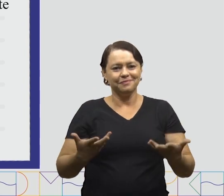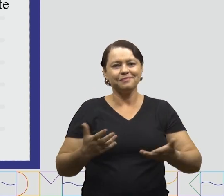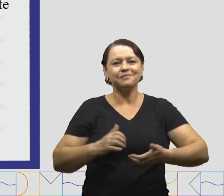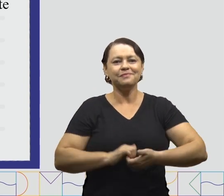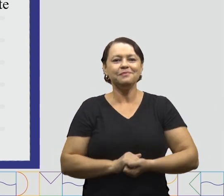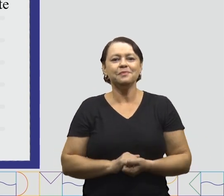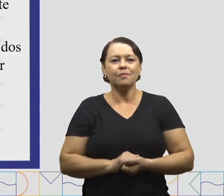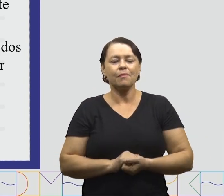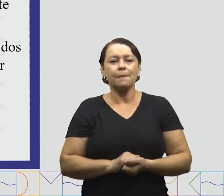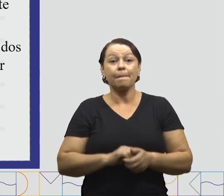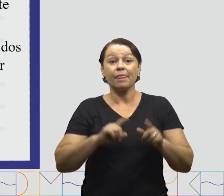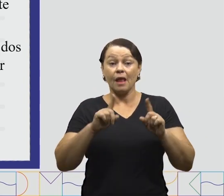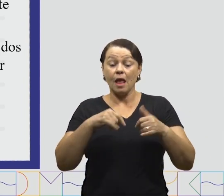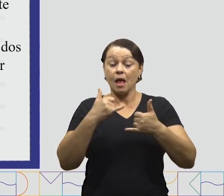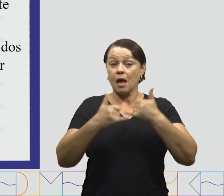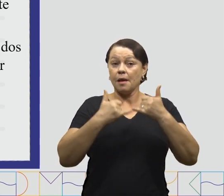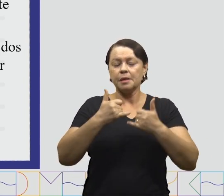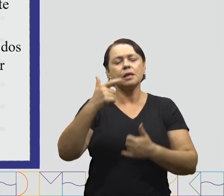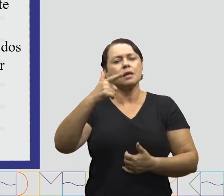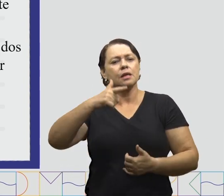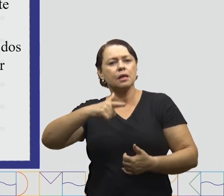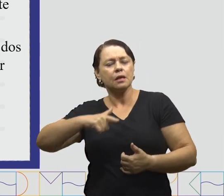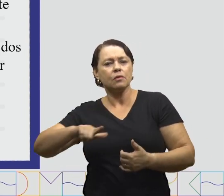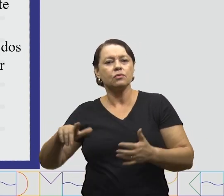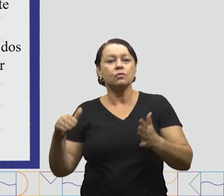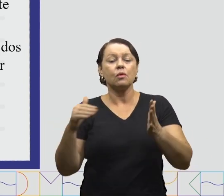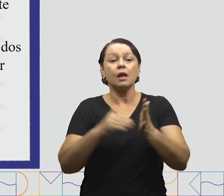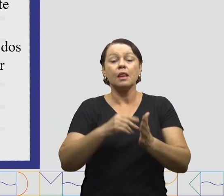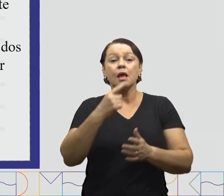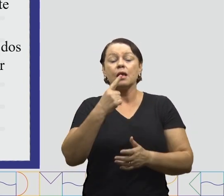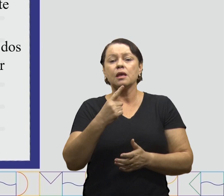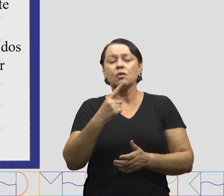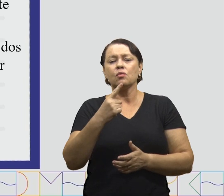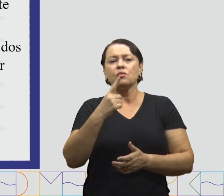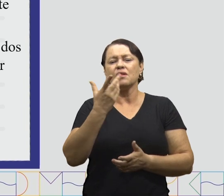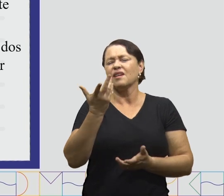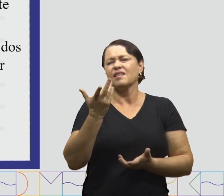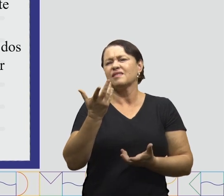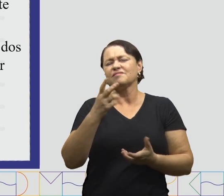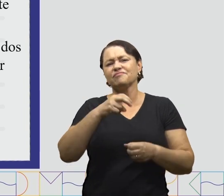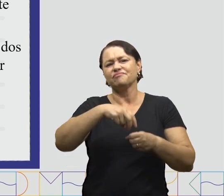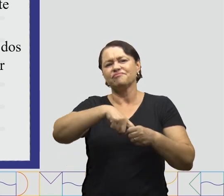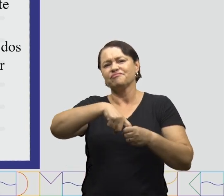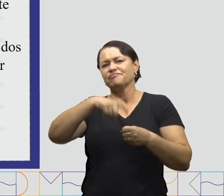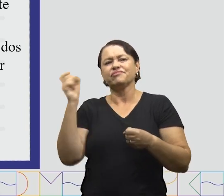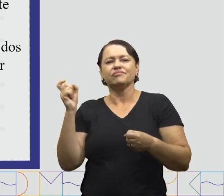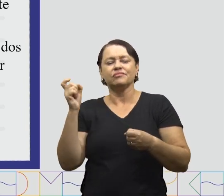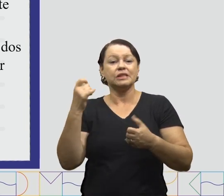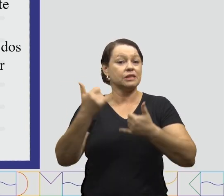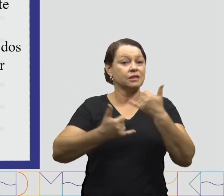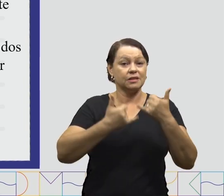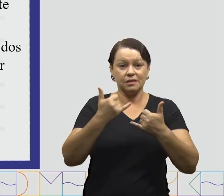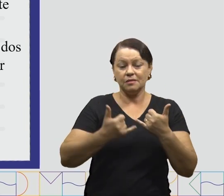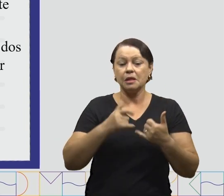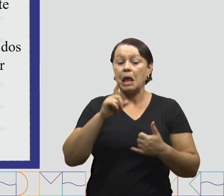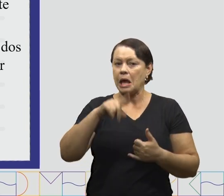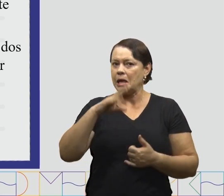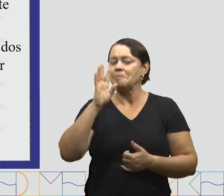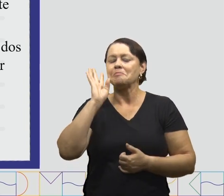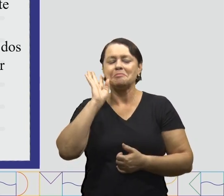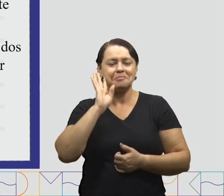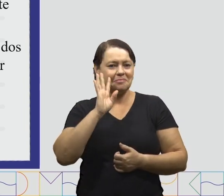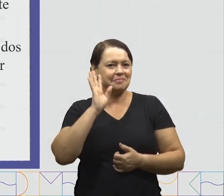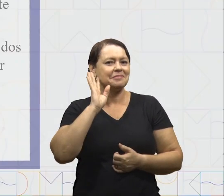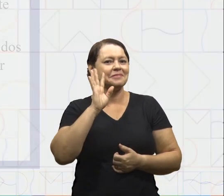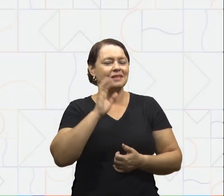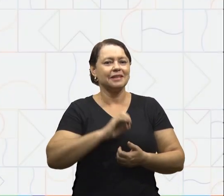desce. A brincadeira continua até que um dos participantes não queira mais brincar. Essa brincadeira